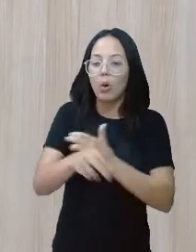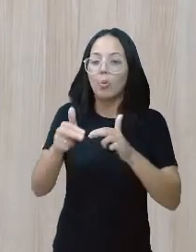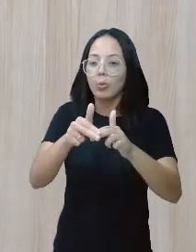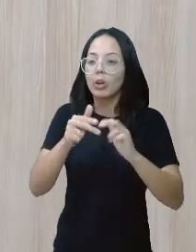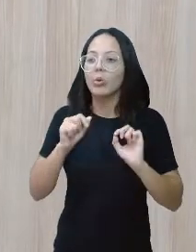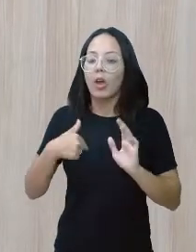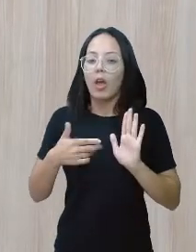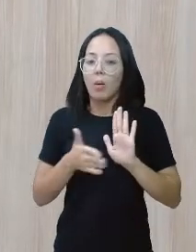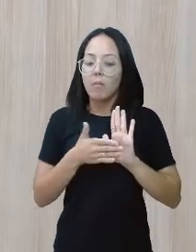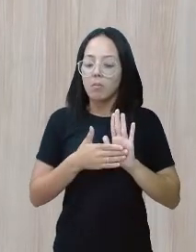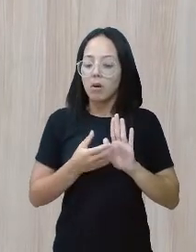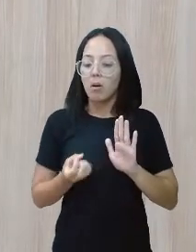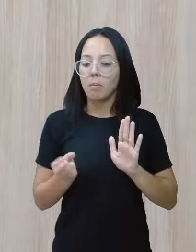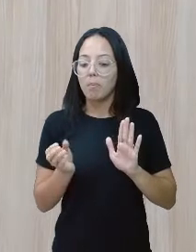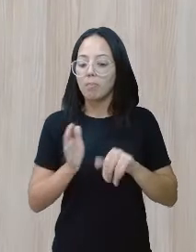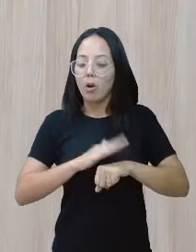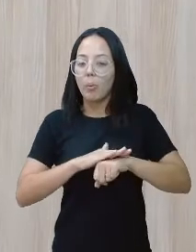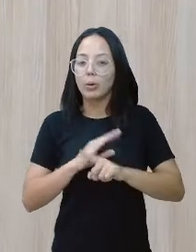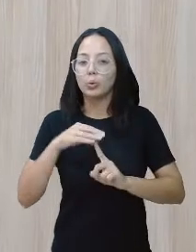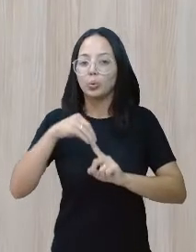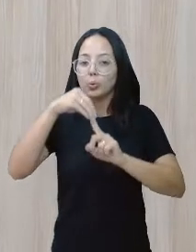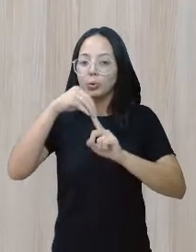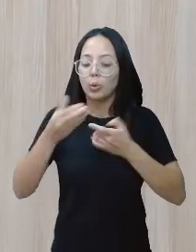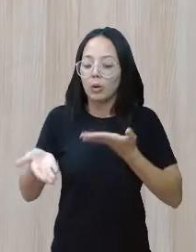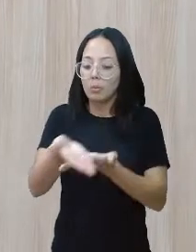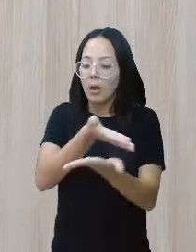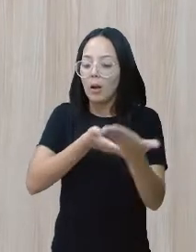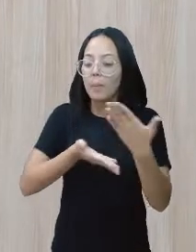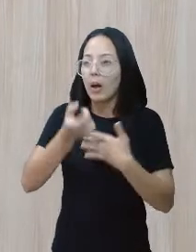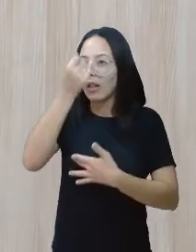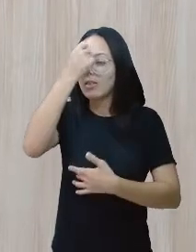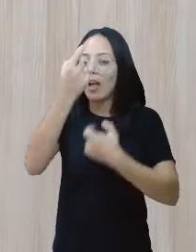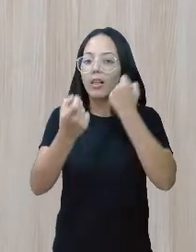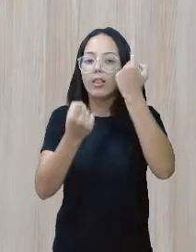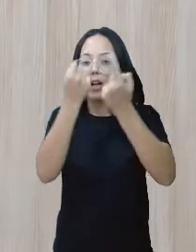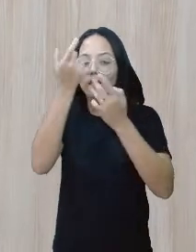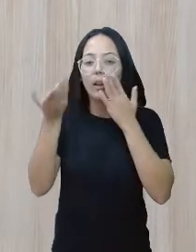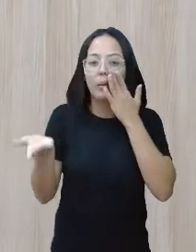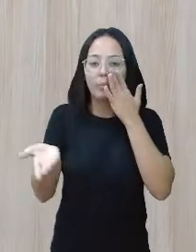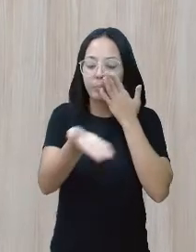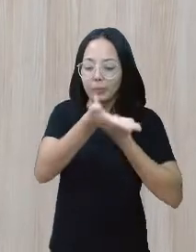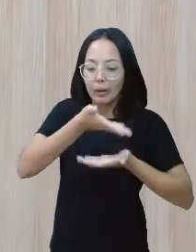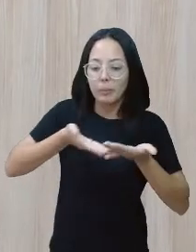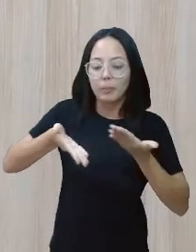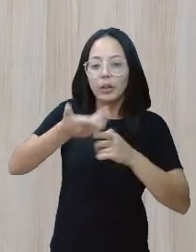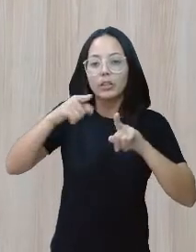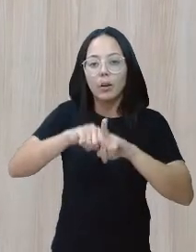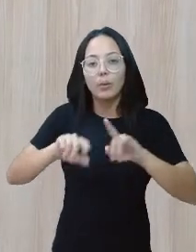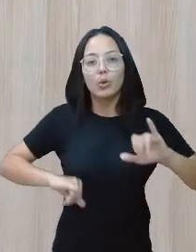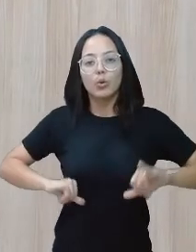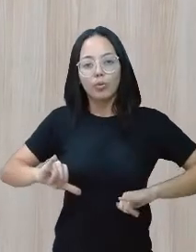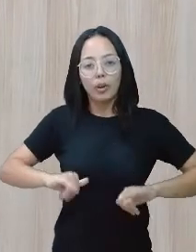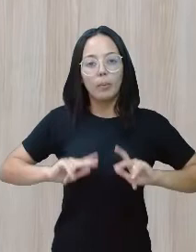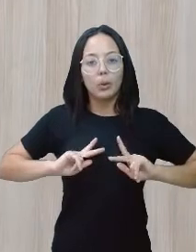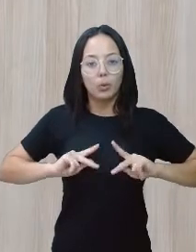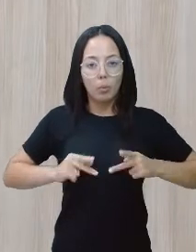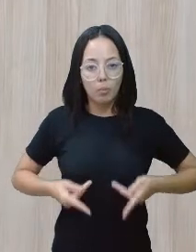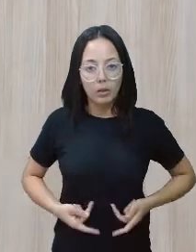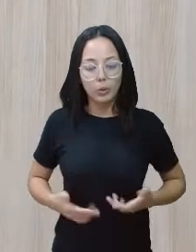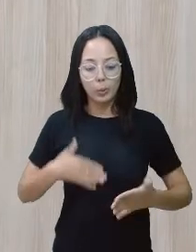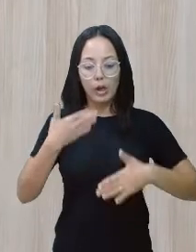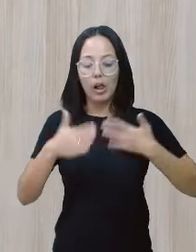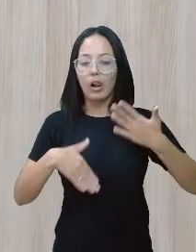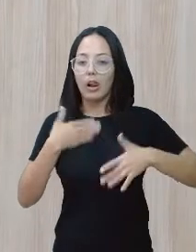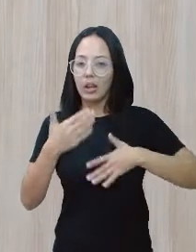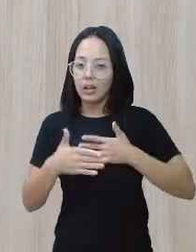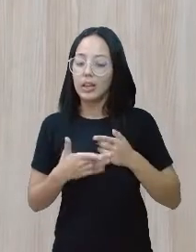um momento único de compartilhamento de ideias, de compartilhamento do sofrimento humano, das